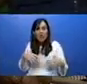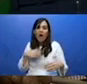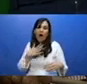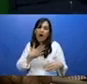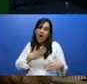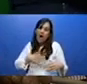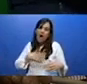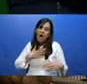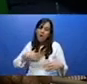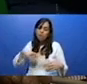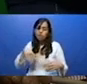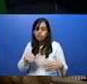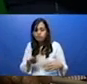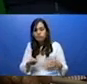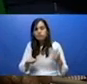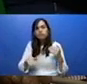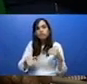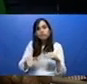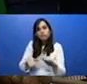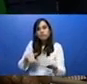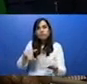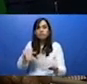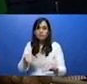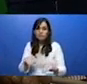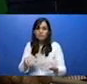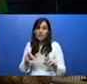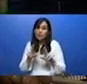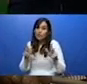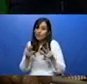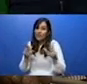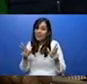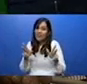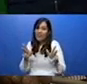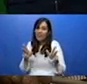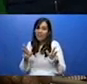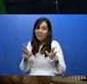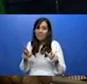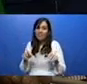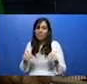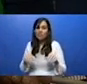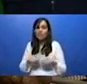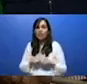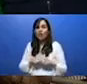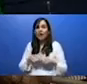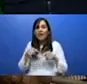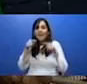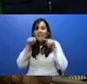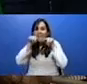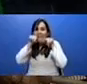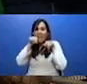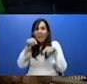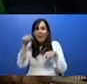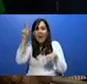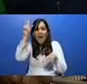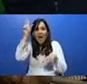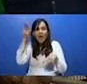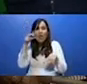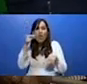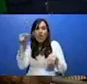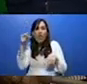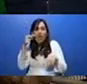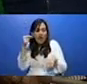lento, tá? Já diferente do tigre lá, que é um animal comprido, é um animal